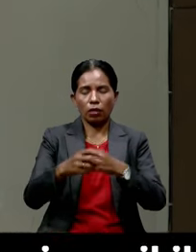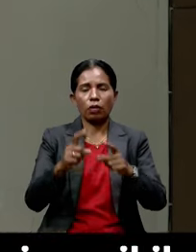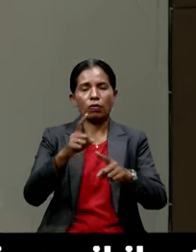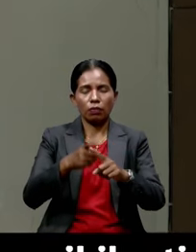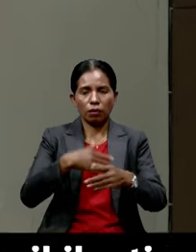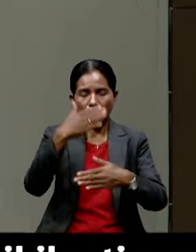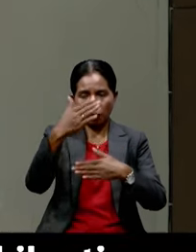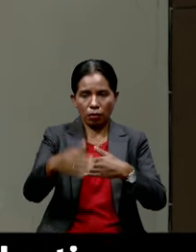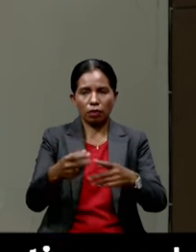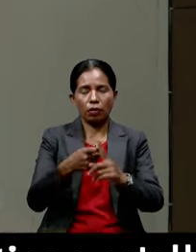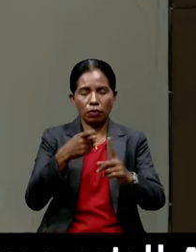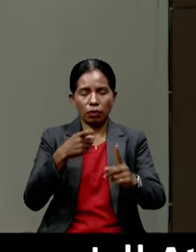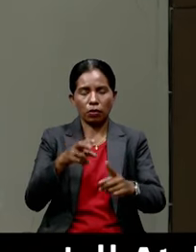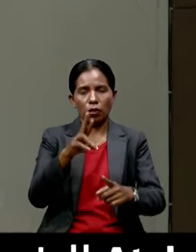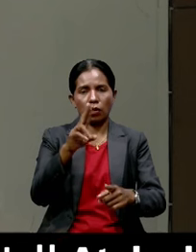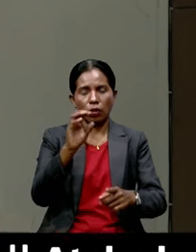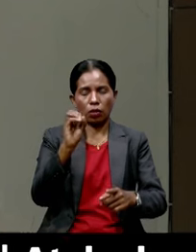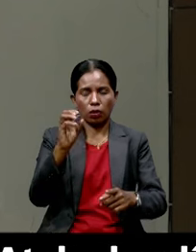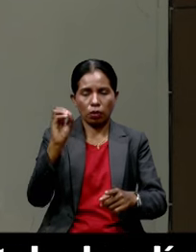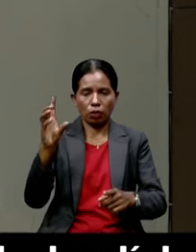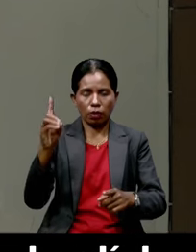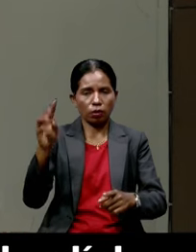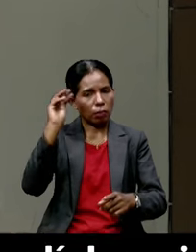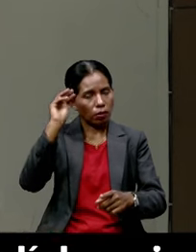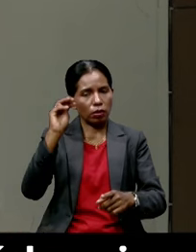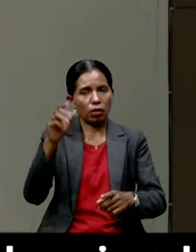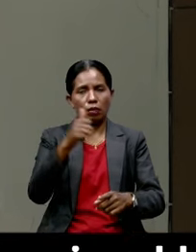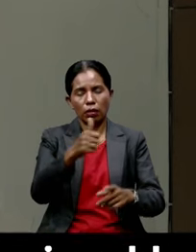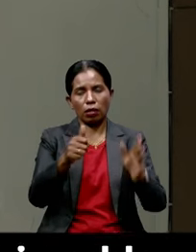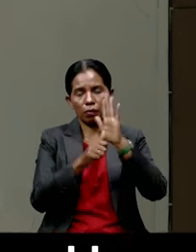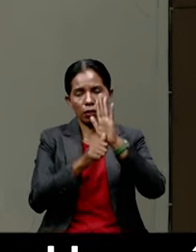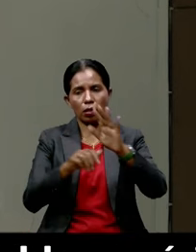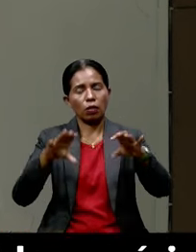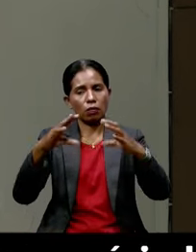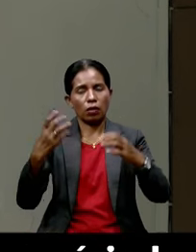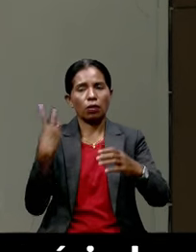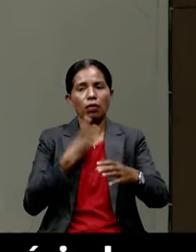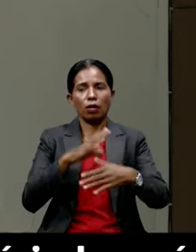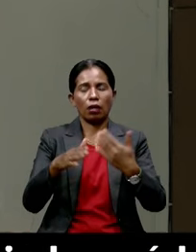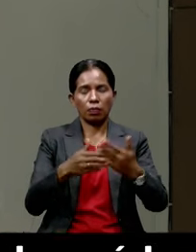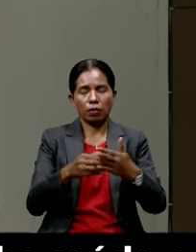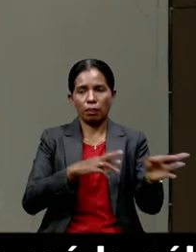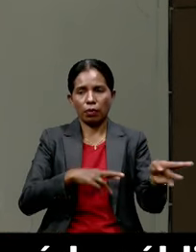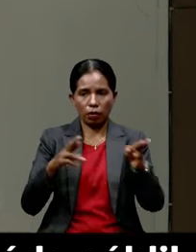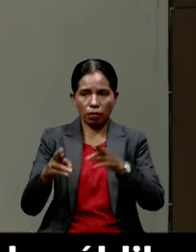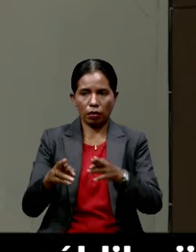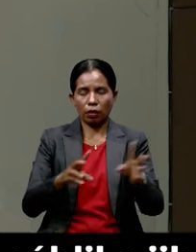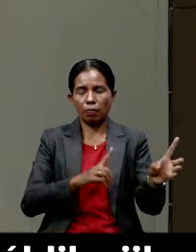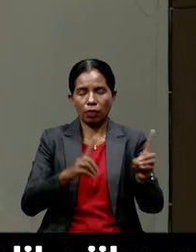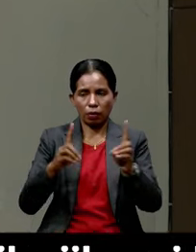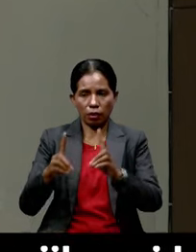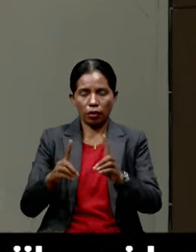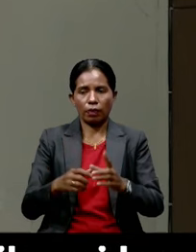te Hoje o roadmap deve o ministério e deve ter apresenta para a comissão séria que também está preparado para implementar essa